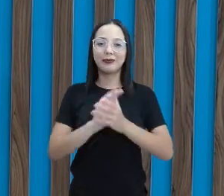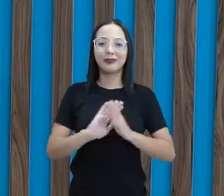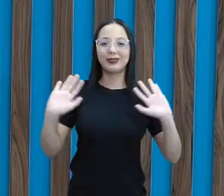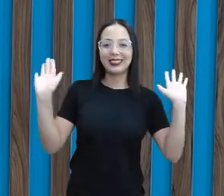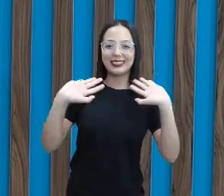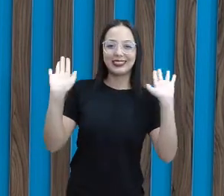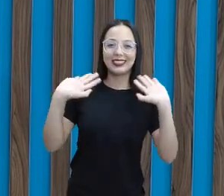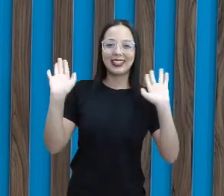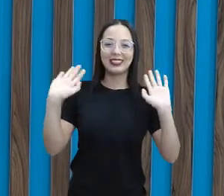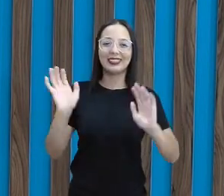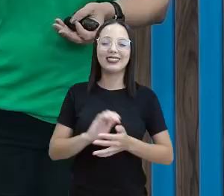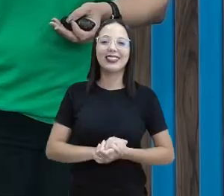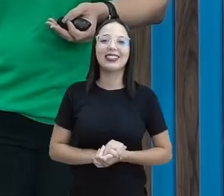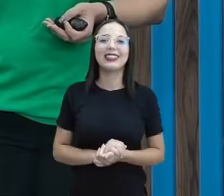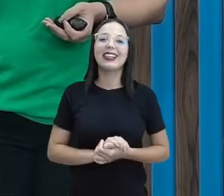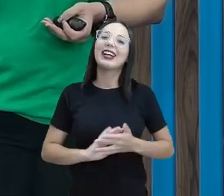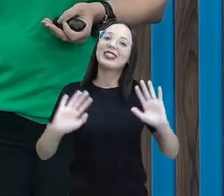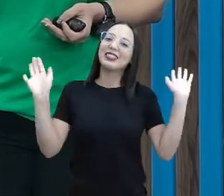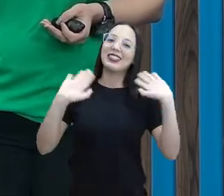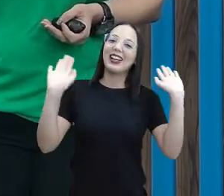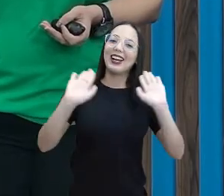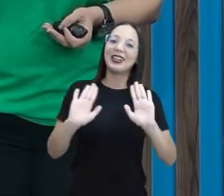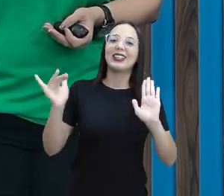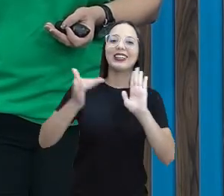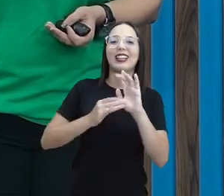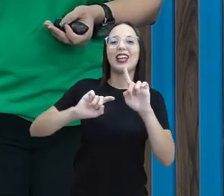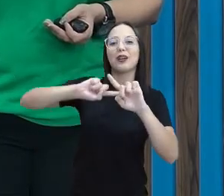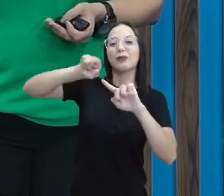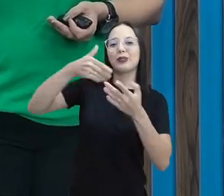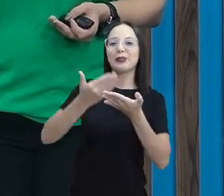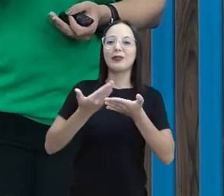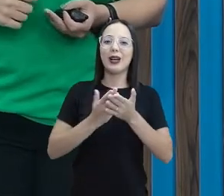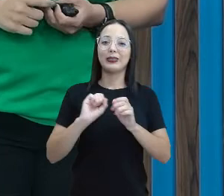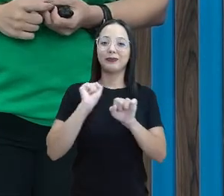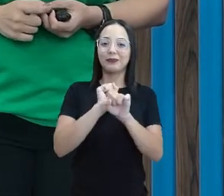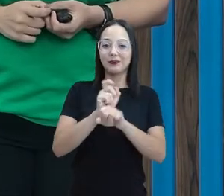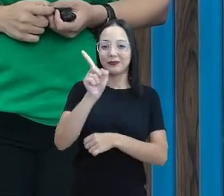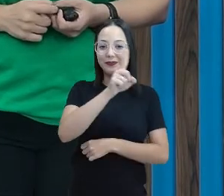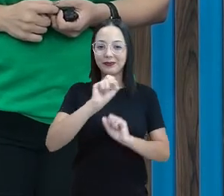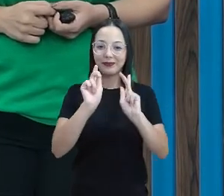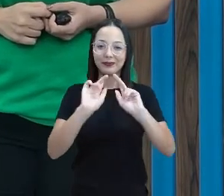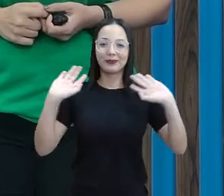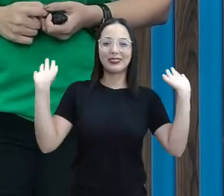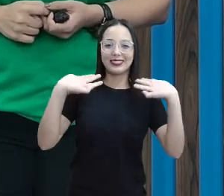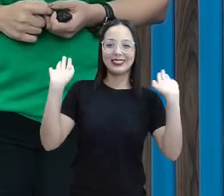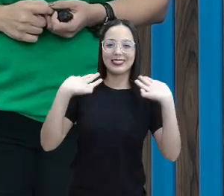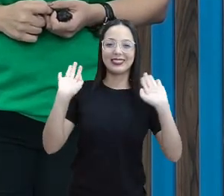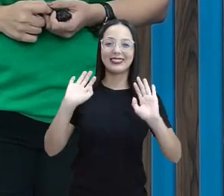aí, amores. Tchauzinho. Ó. Tchau, tchau. Até a próxima aula. A gente aguarda vocês, tá?